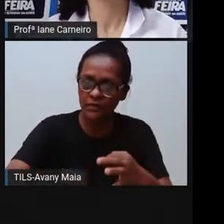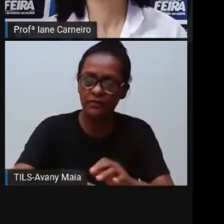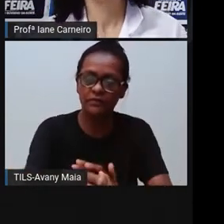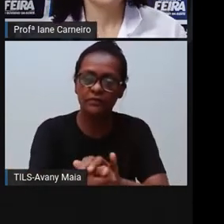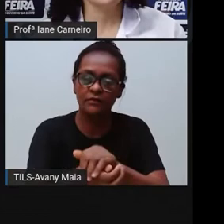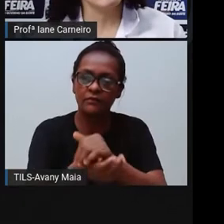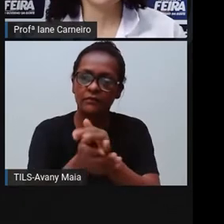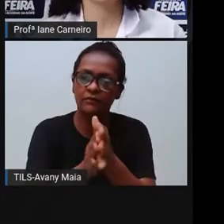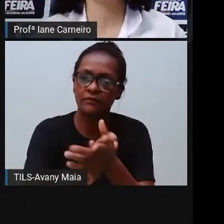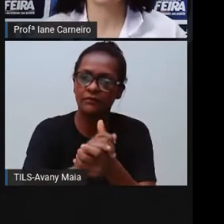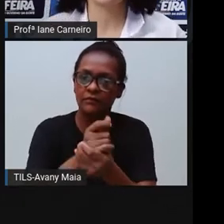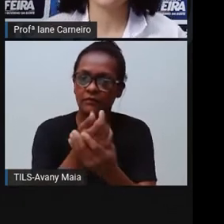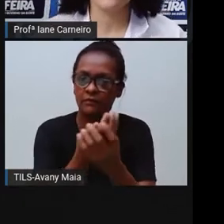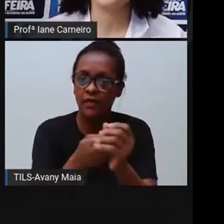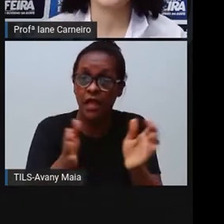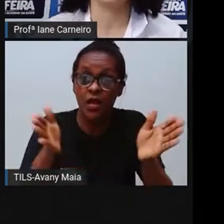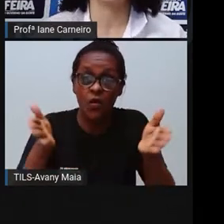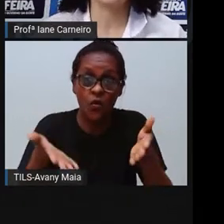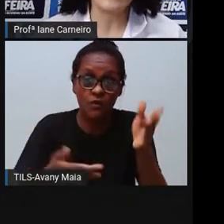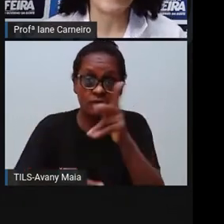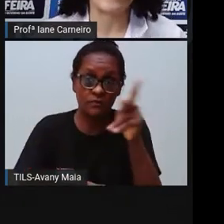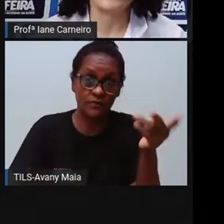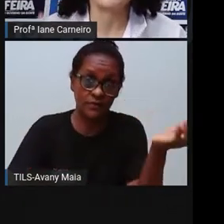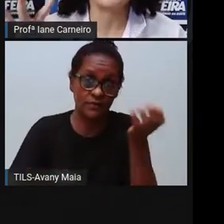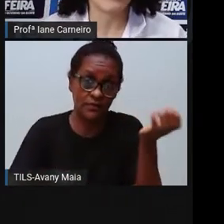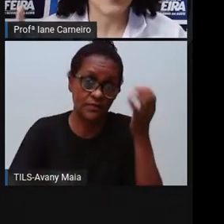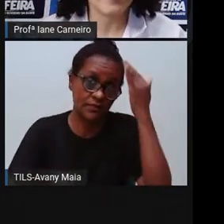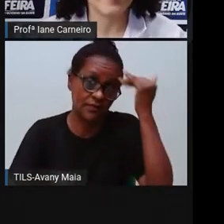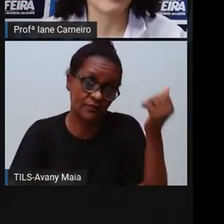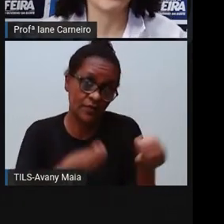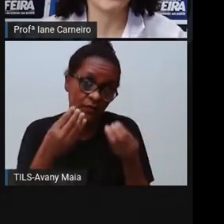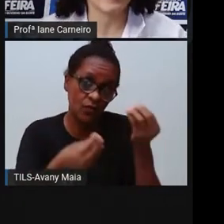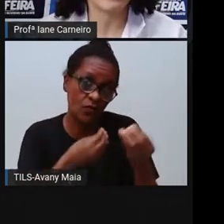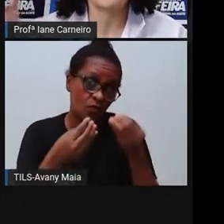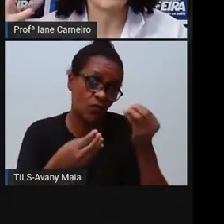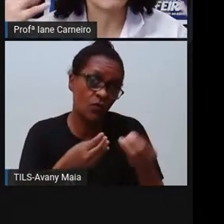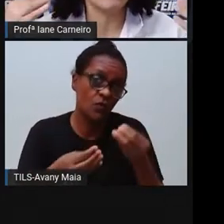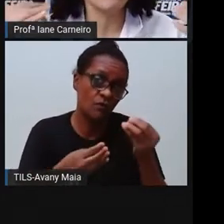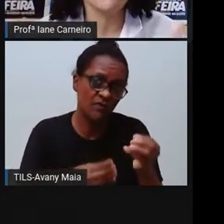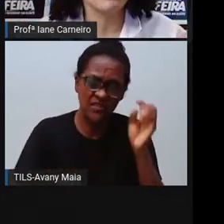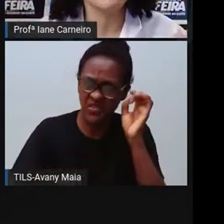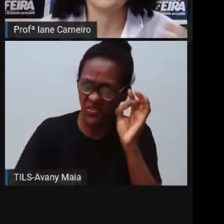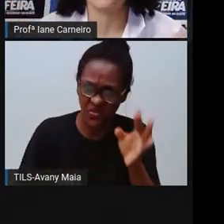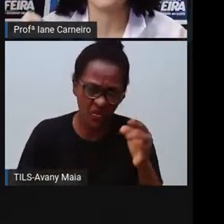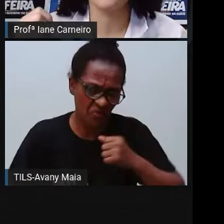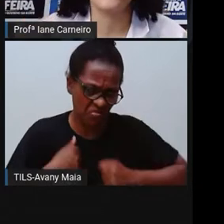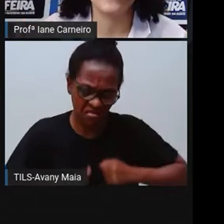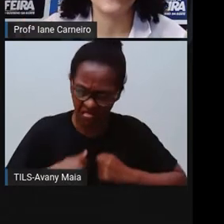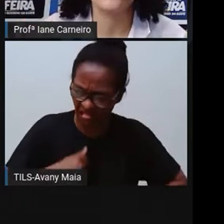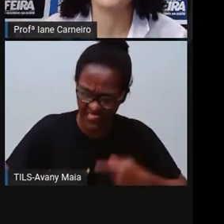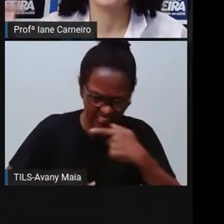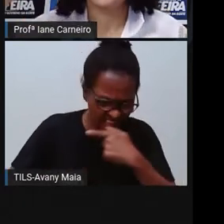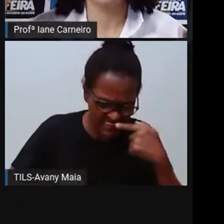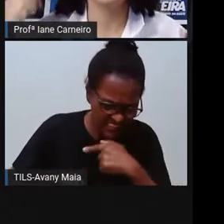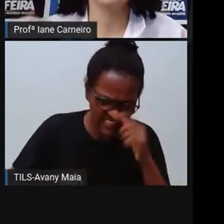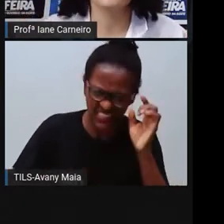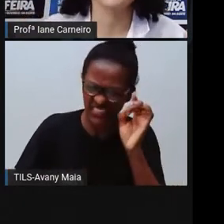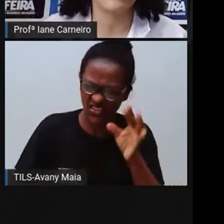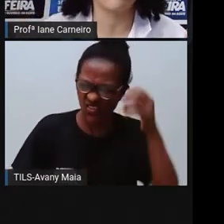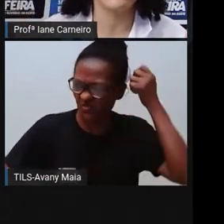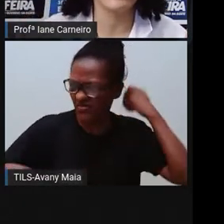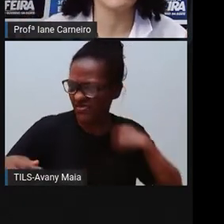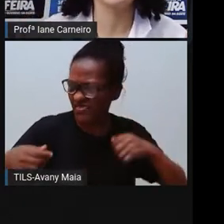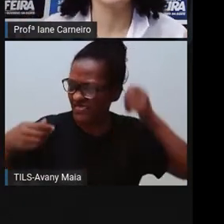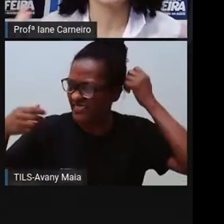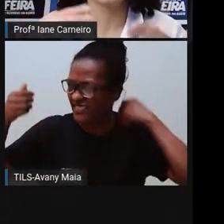mãos. Mas aí a Pró quer saber de vocês. Será que é só assim, né? Será que é só tomando banho, escovando os dentes,